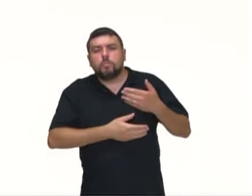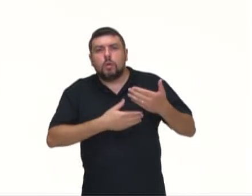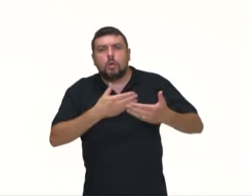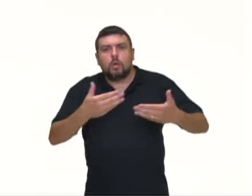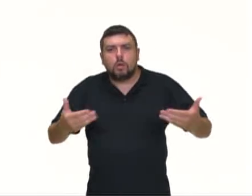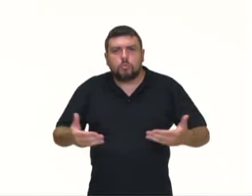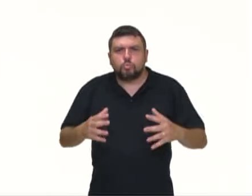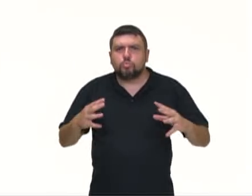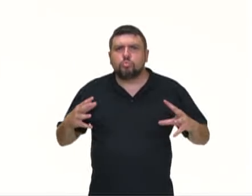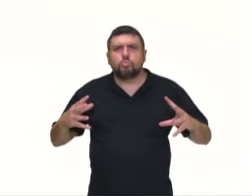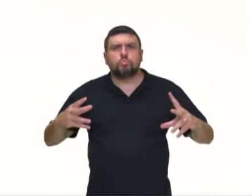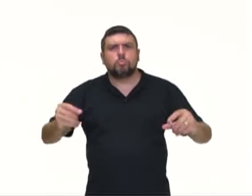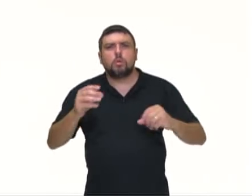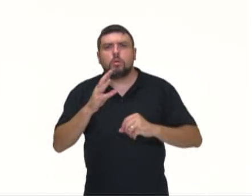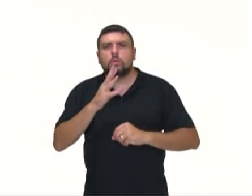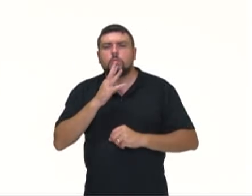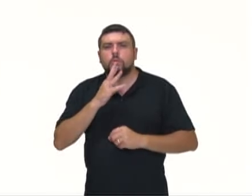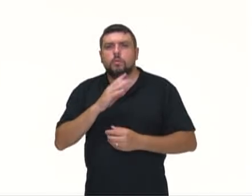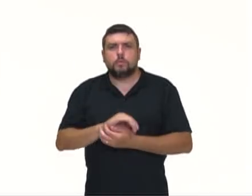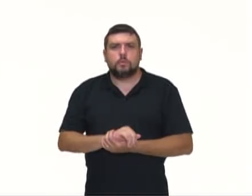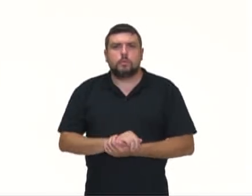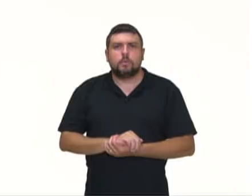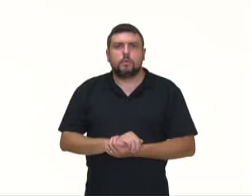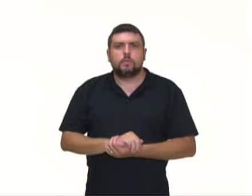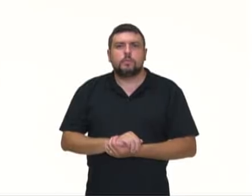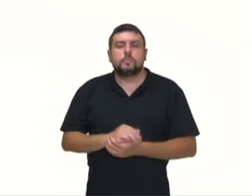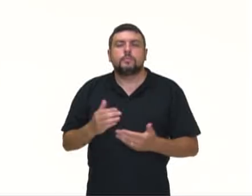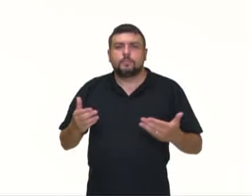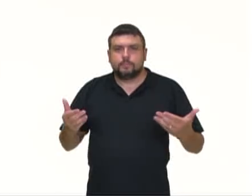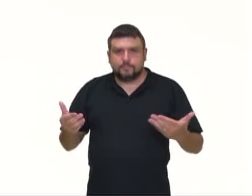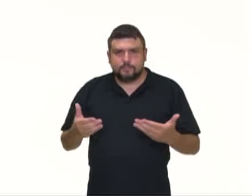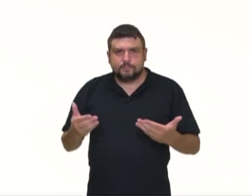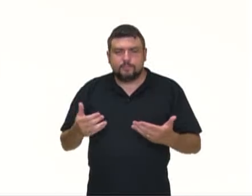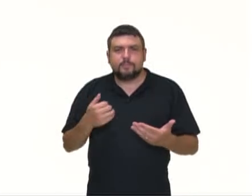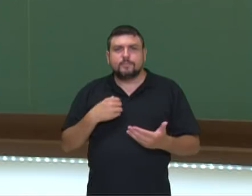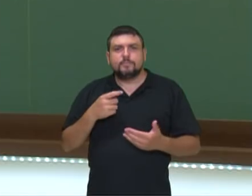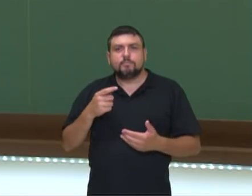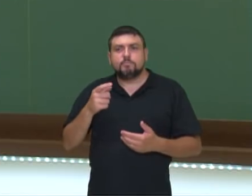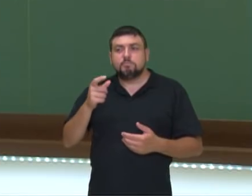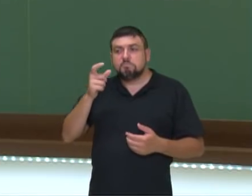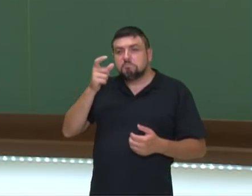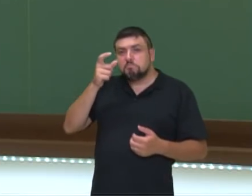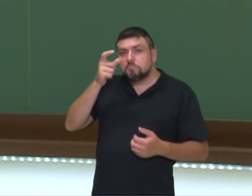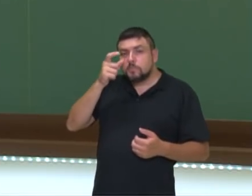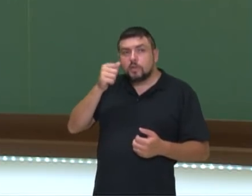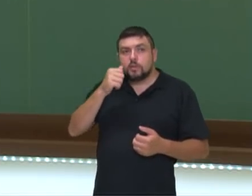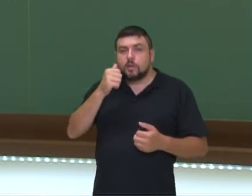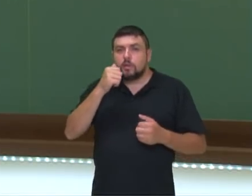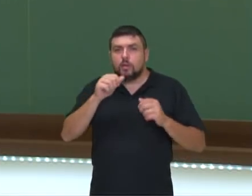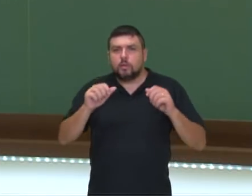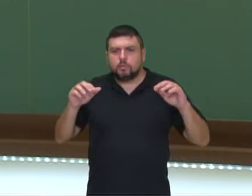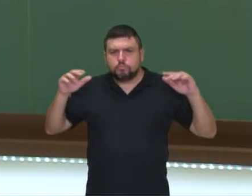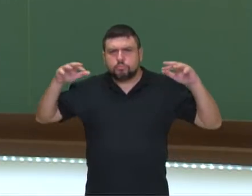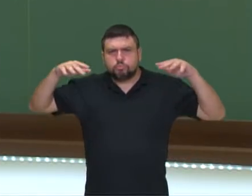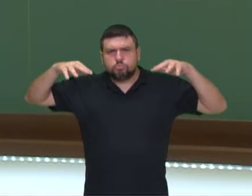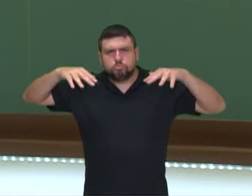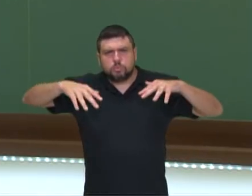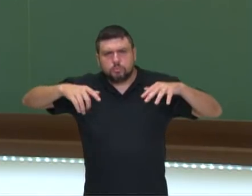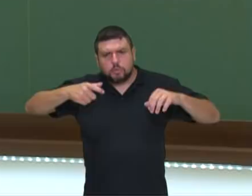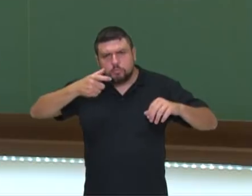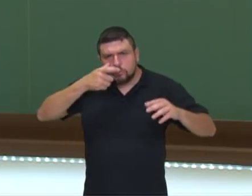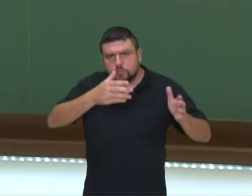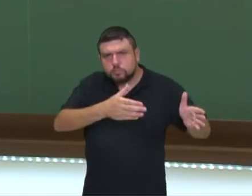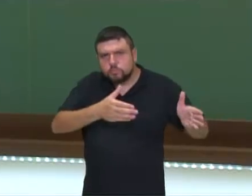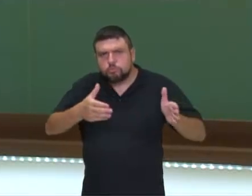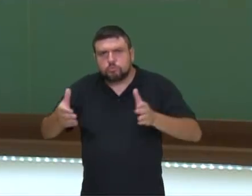mania nacional. A gente vê aqui, né, hoje, arenas lotadas para acompanhar uma partida de vôlei.